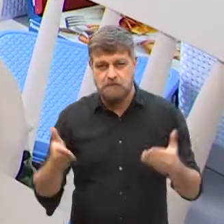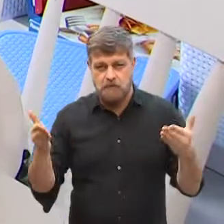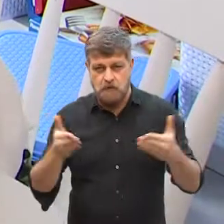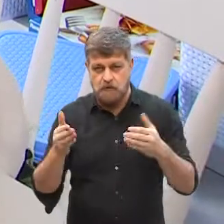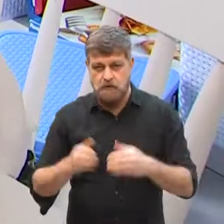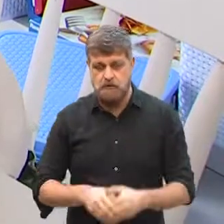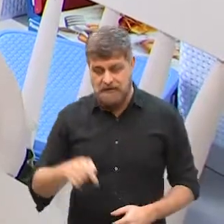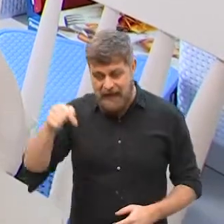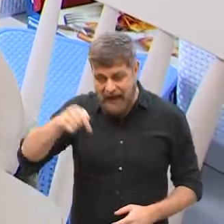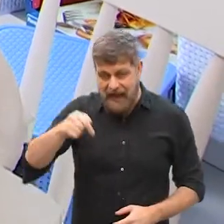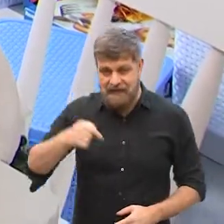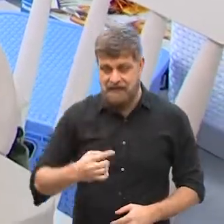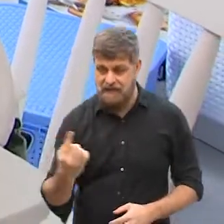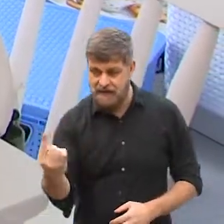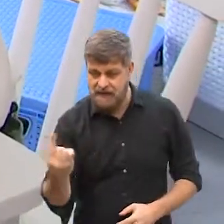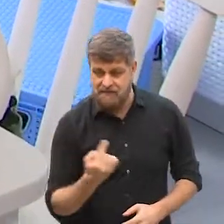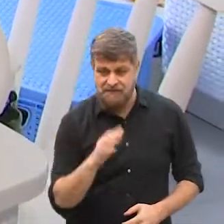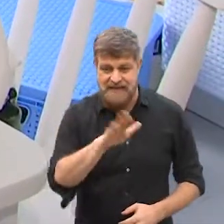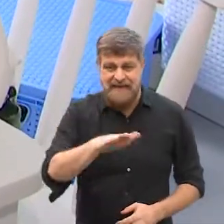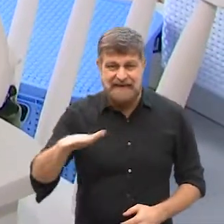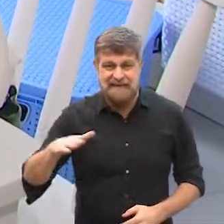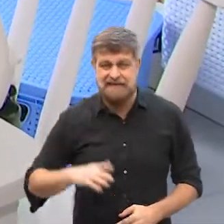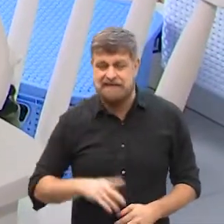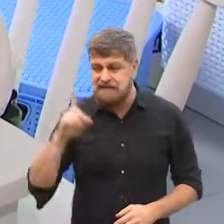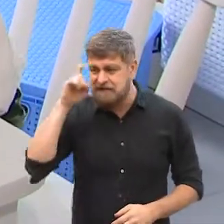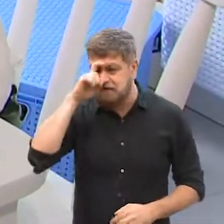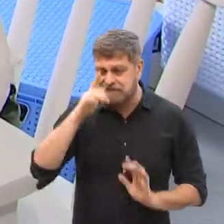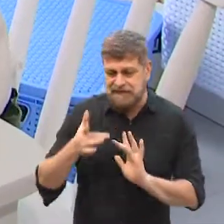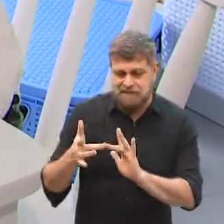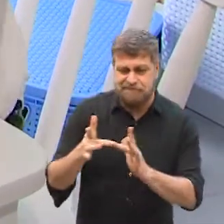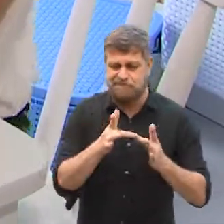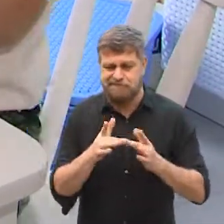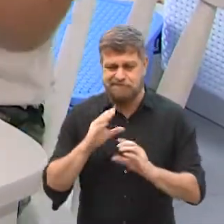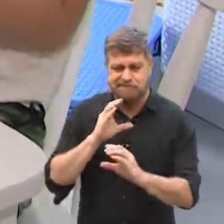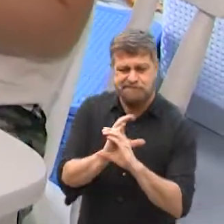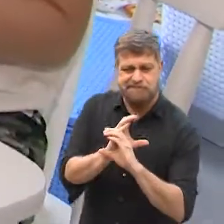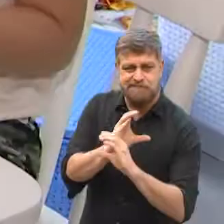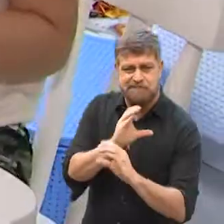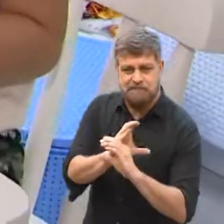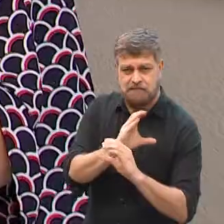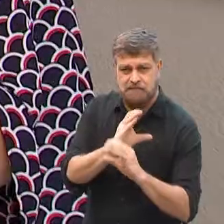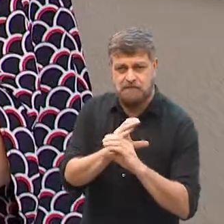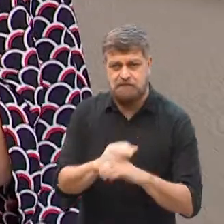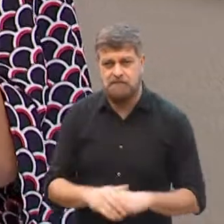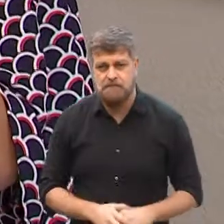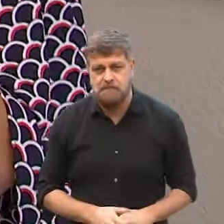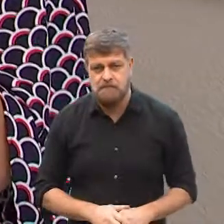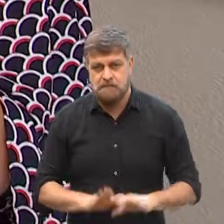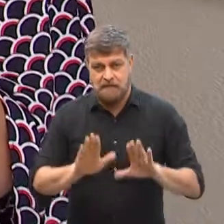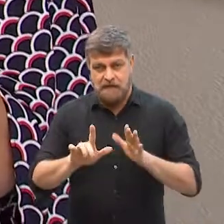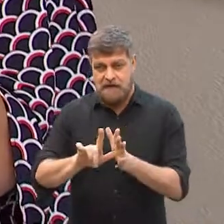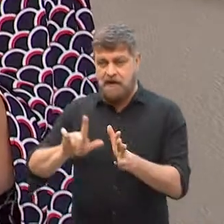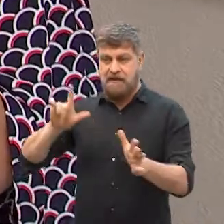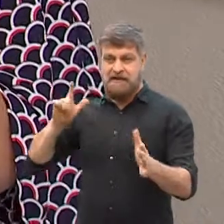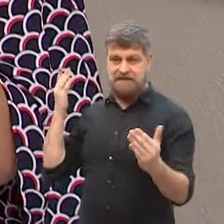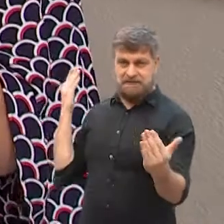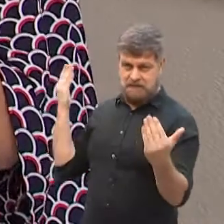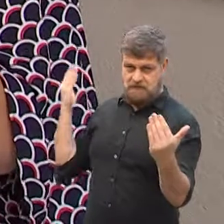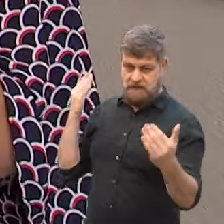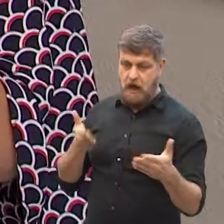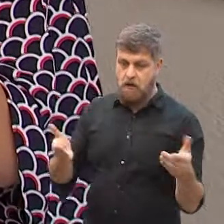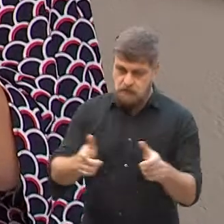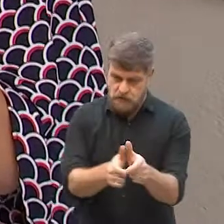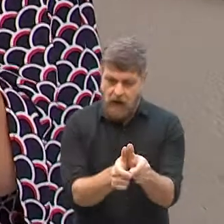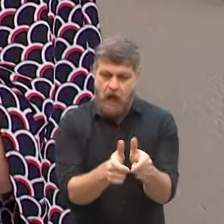vejo no consultório aparecendo muitas crianças com dificuldade de interação e comunicação, mais do que antes, até